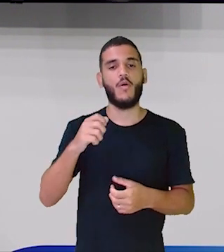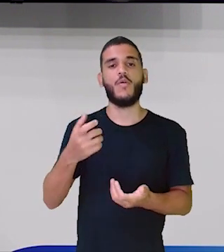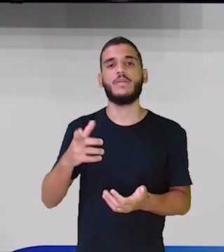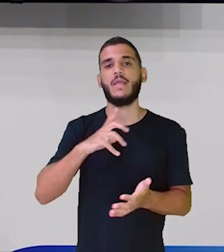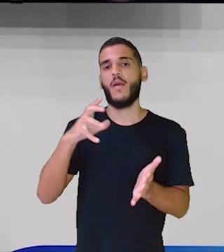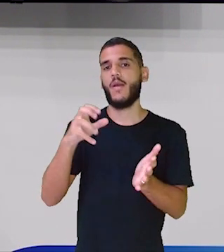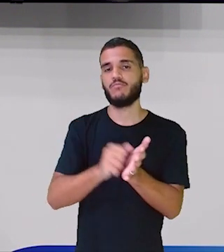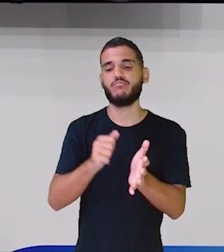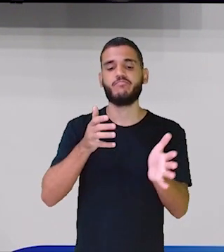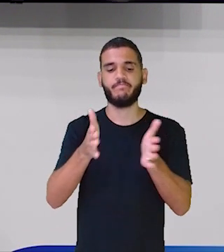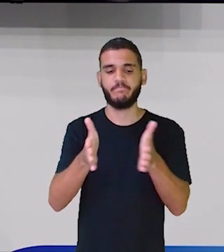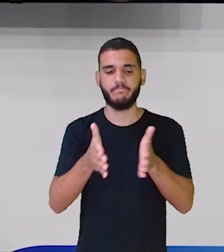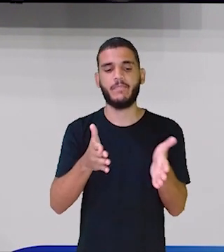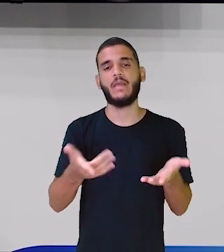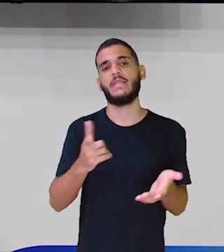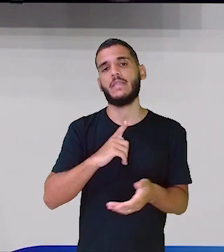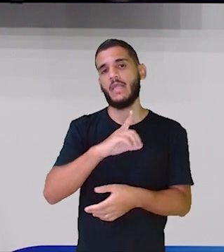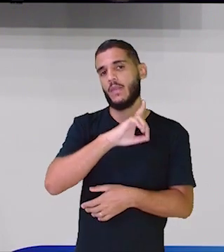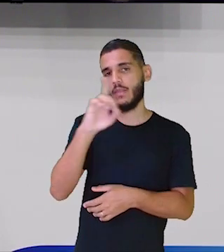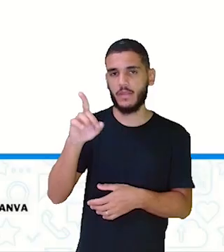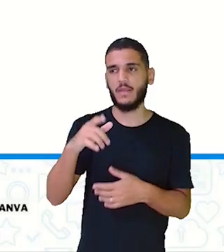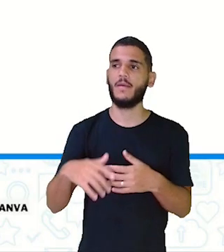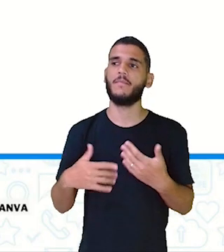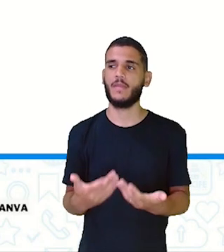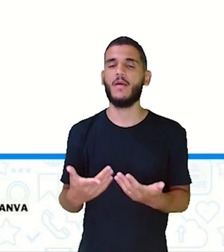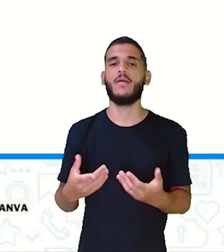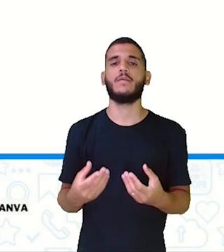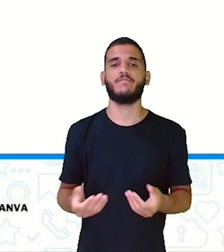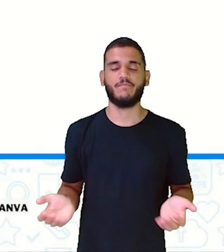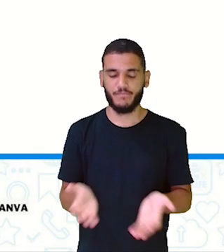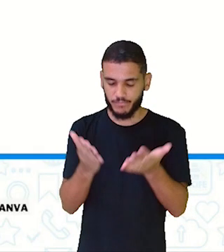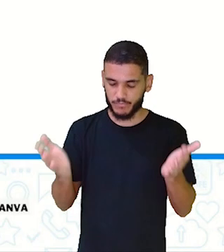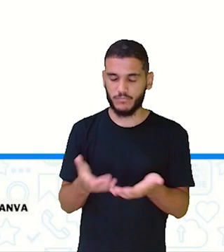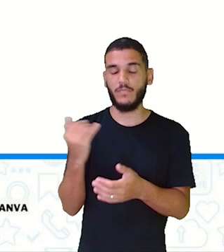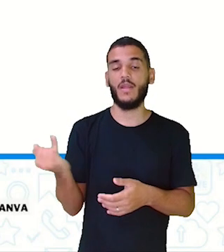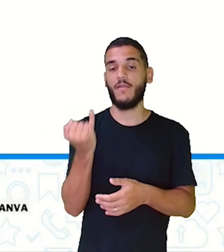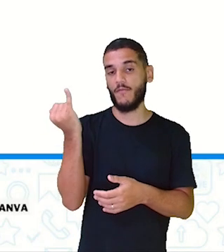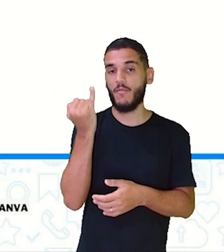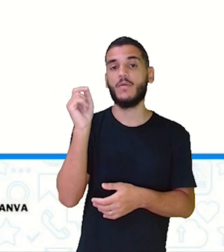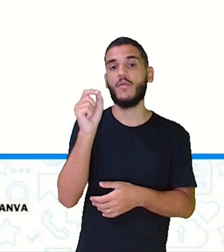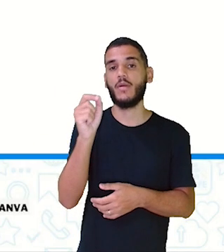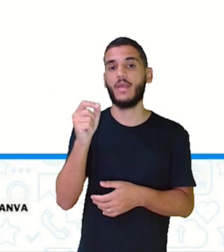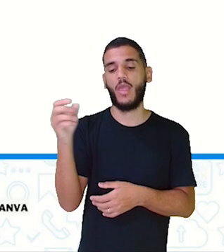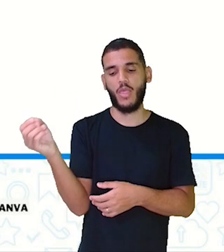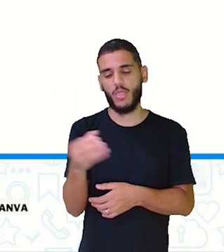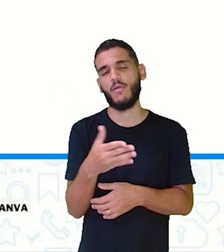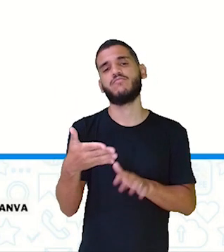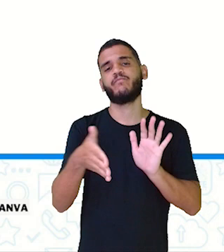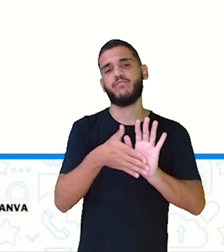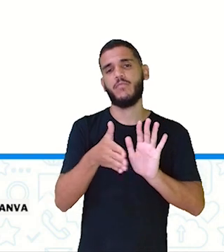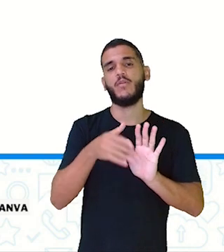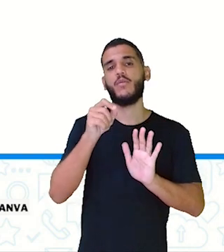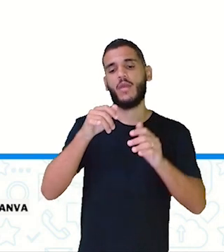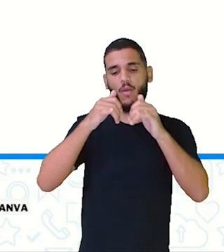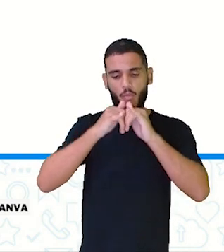registro. O jornalismo favorece conhecimento, informações atuais, com o propósito de